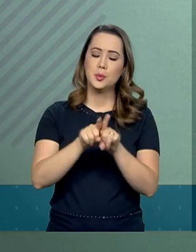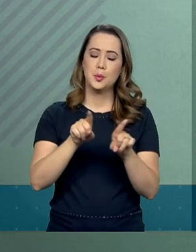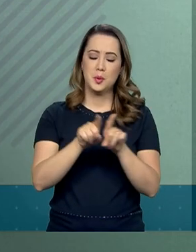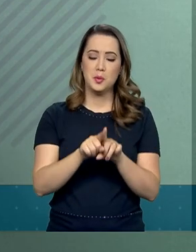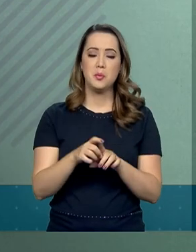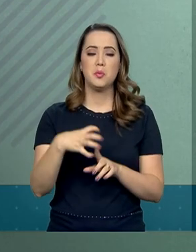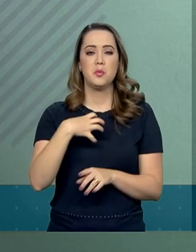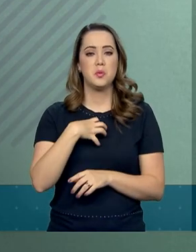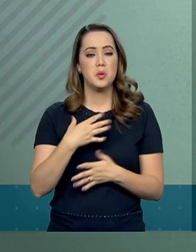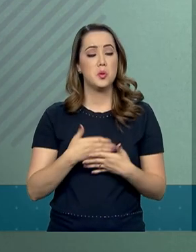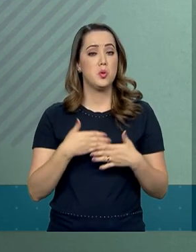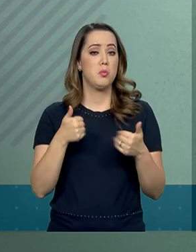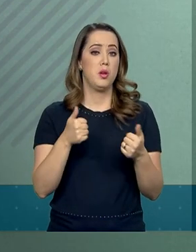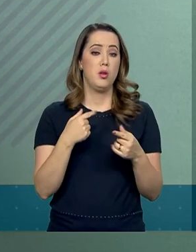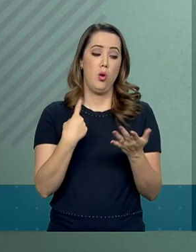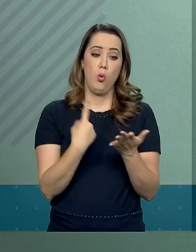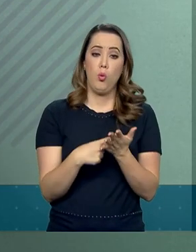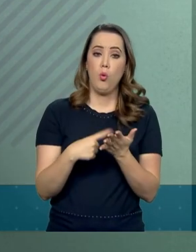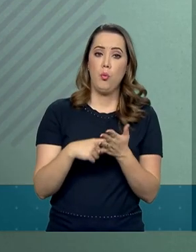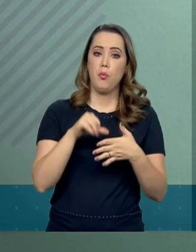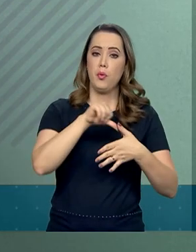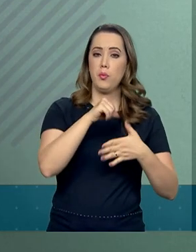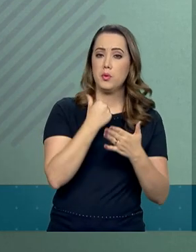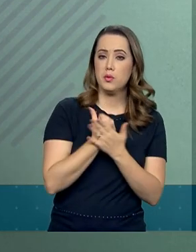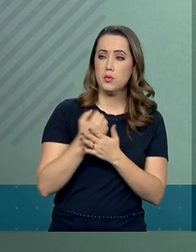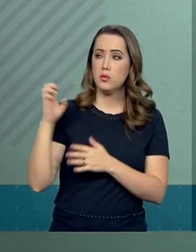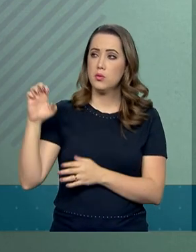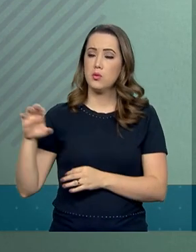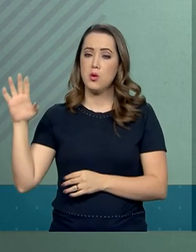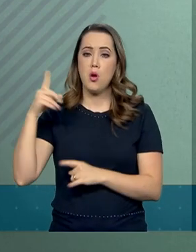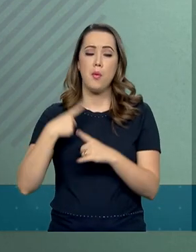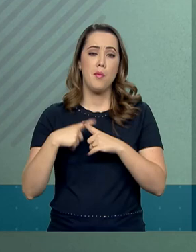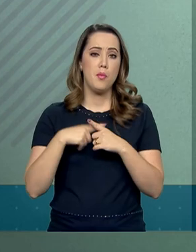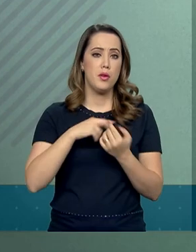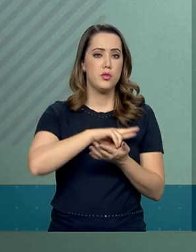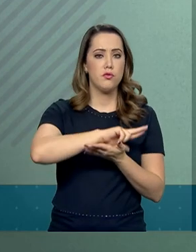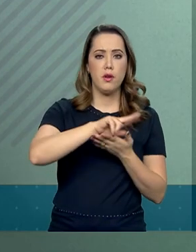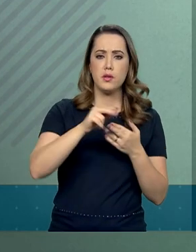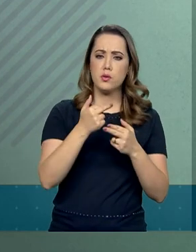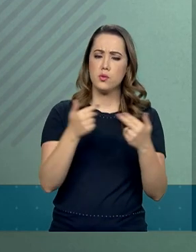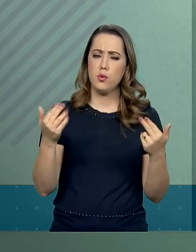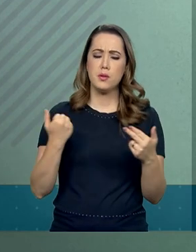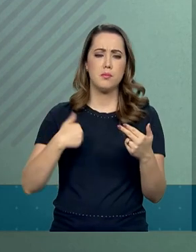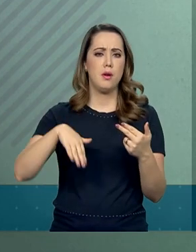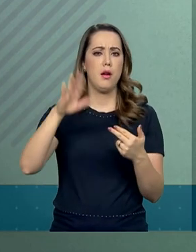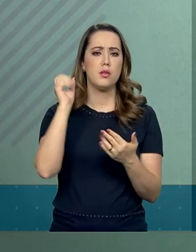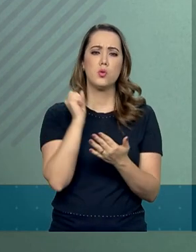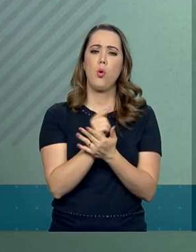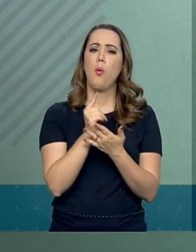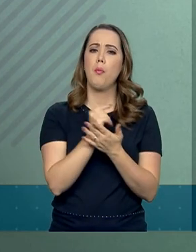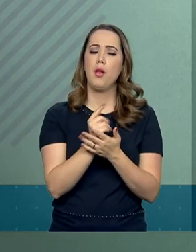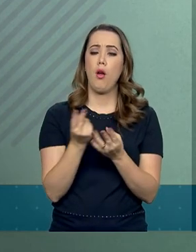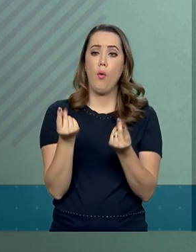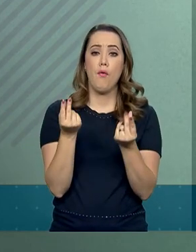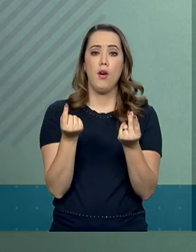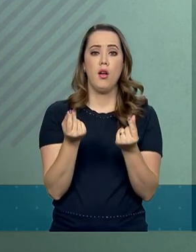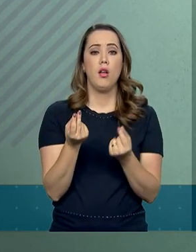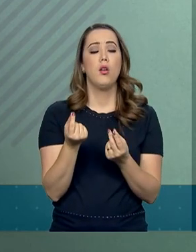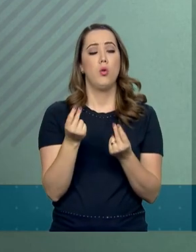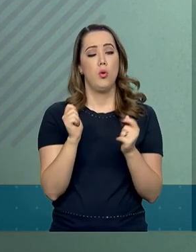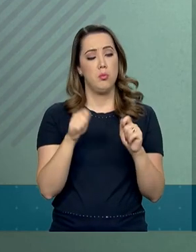beneficiados pelo acordo com acesso a maior variedade de produtos a preços competitivos